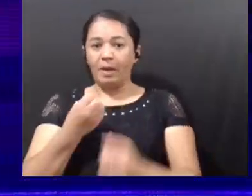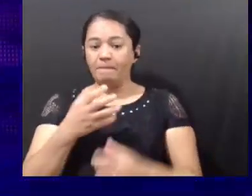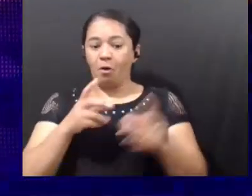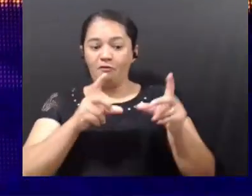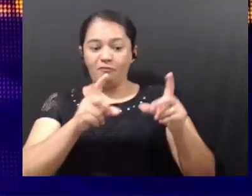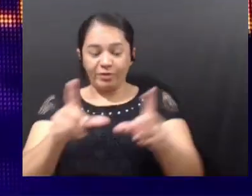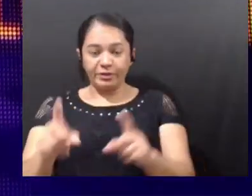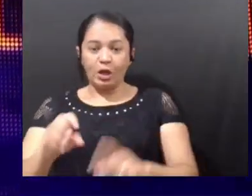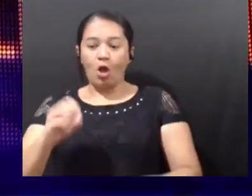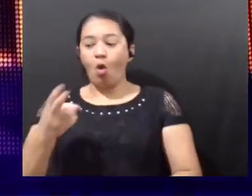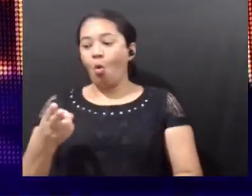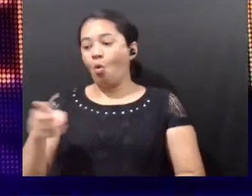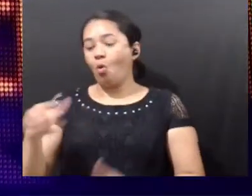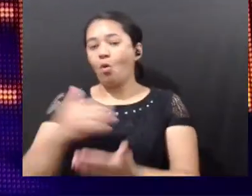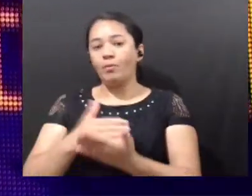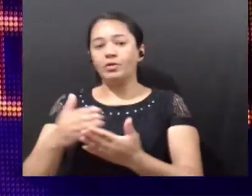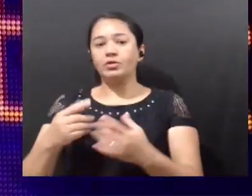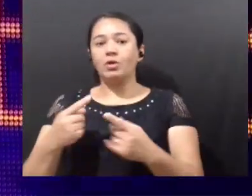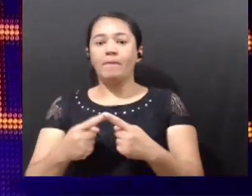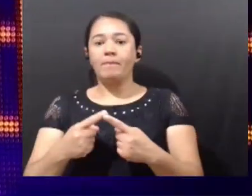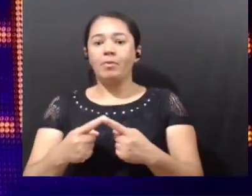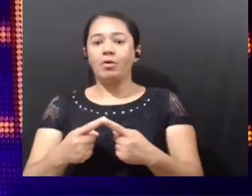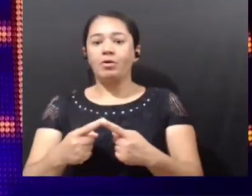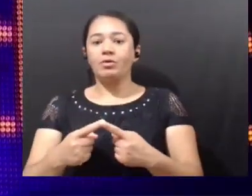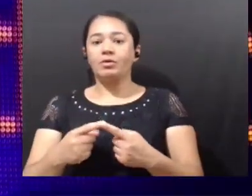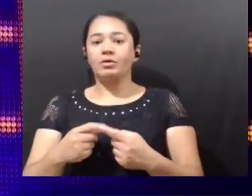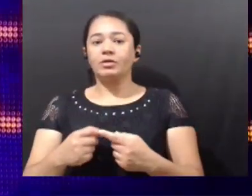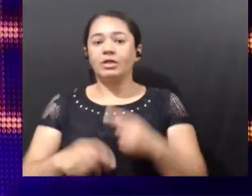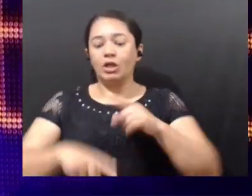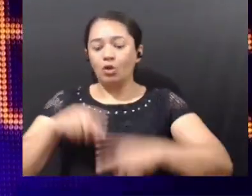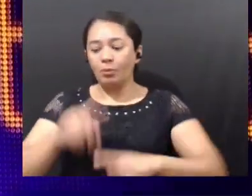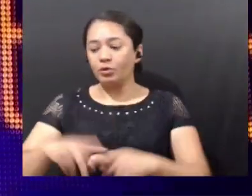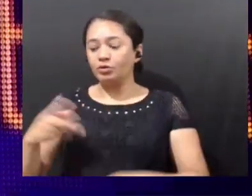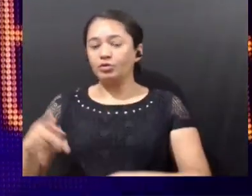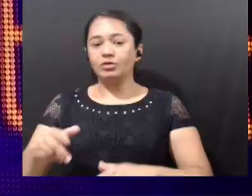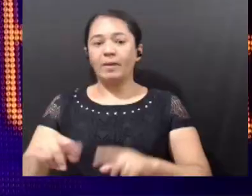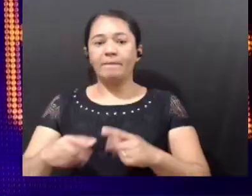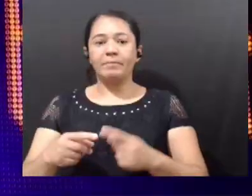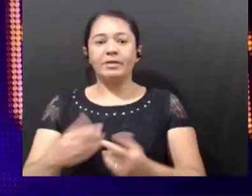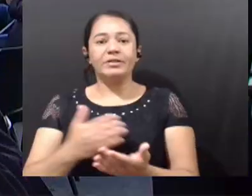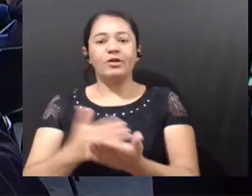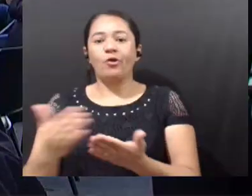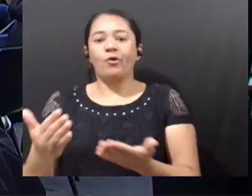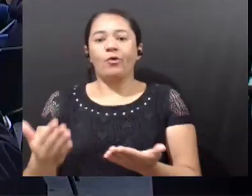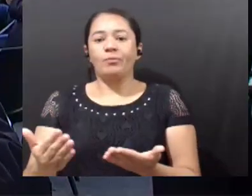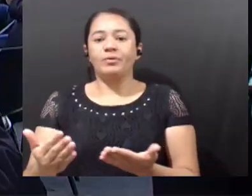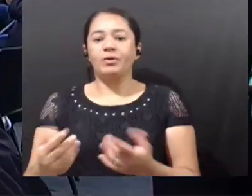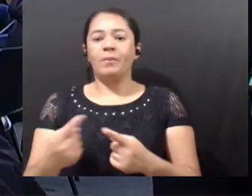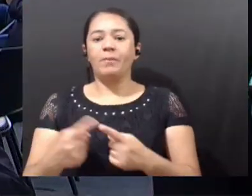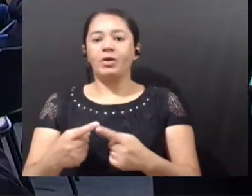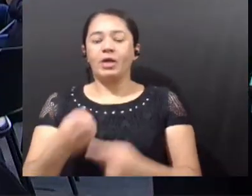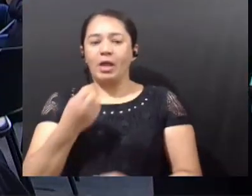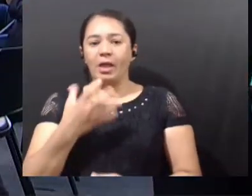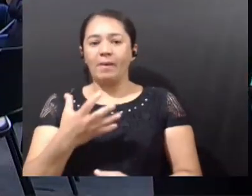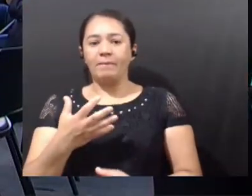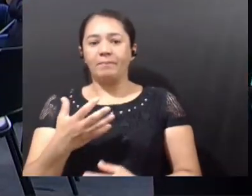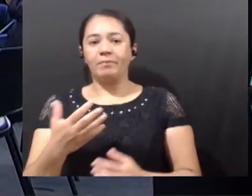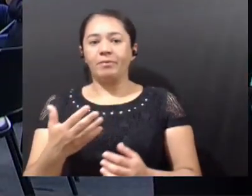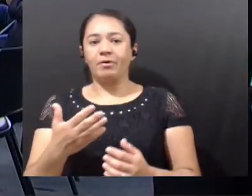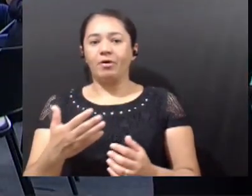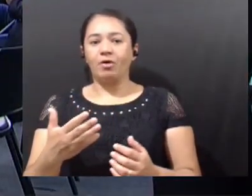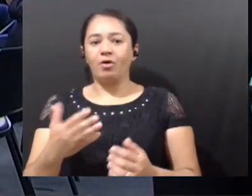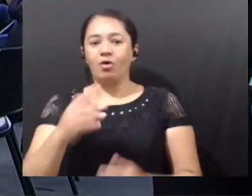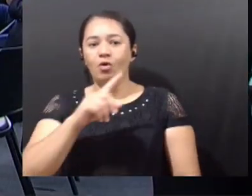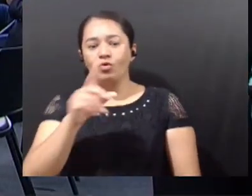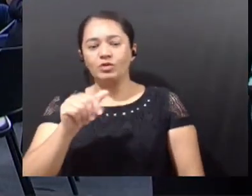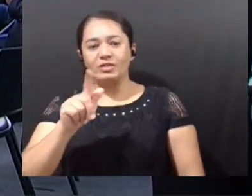porque ele era muito bom na entrega, no produto. Mas ele não começou por ser bom como um zagueiro, que é essa analogia que eu faço com o time de